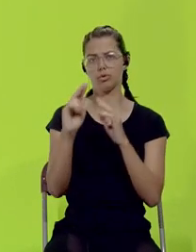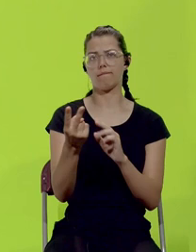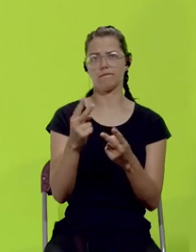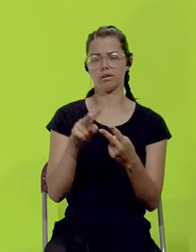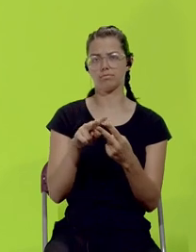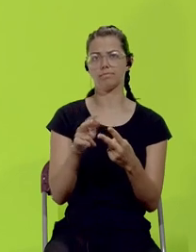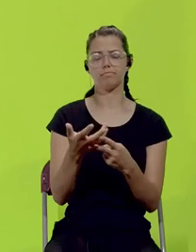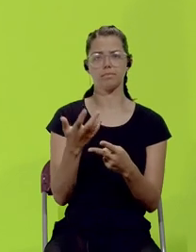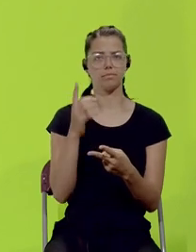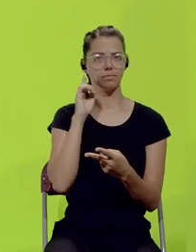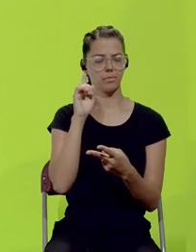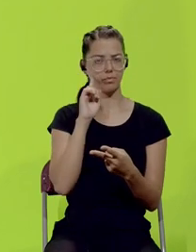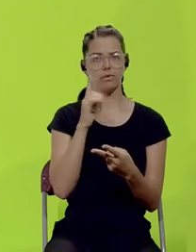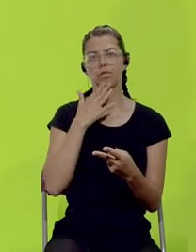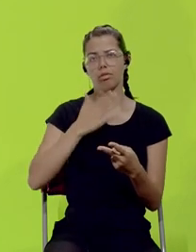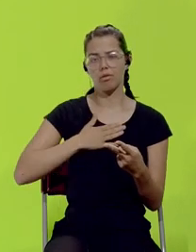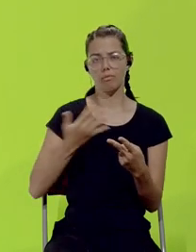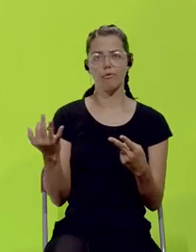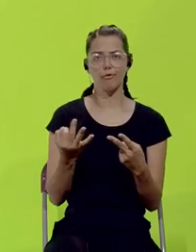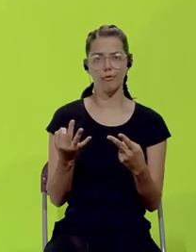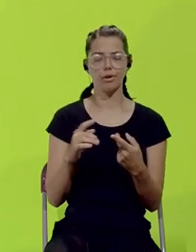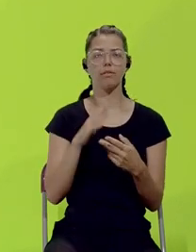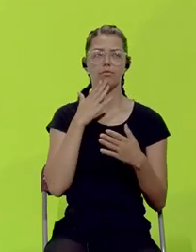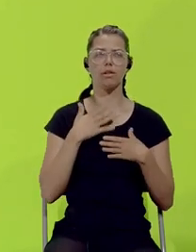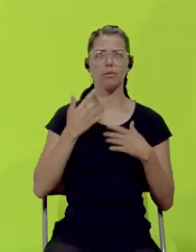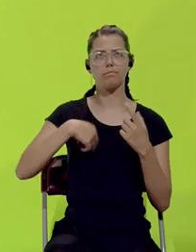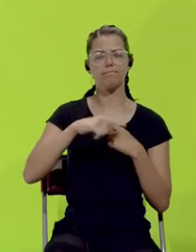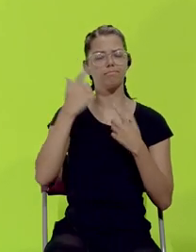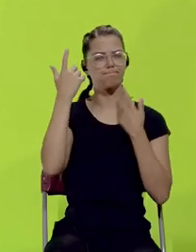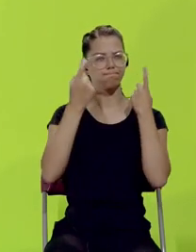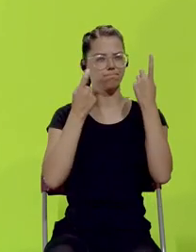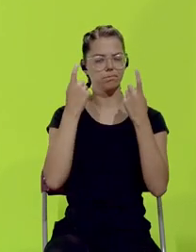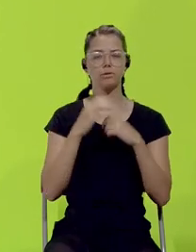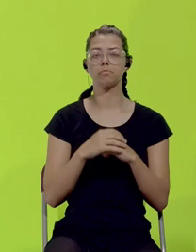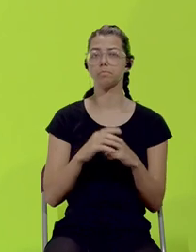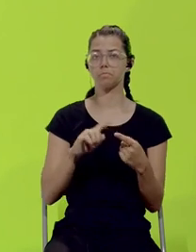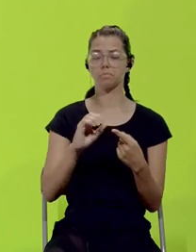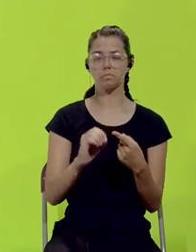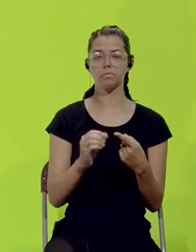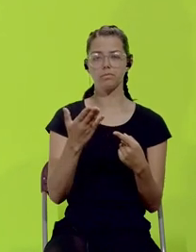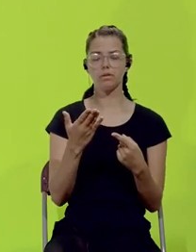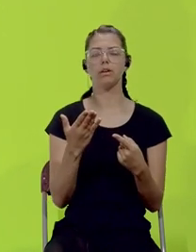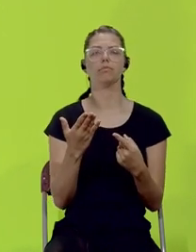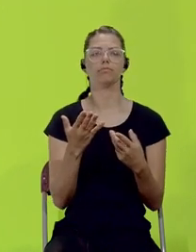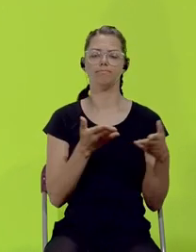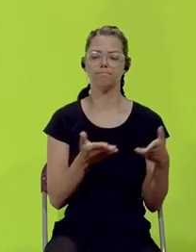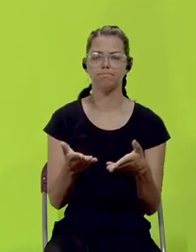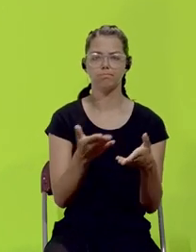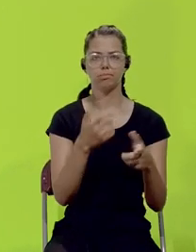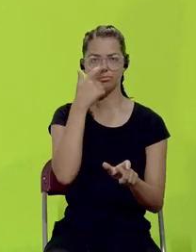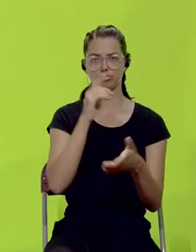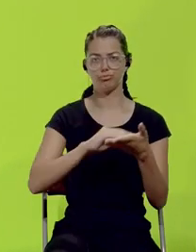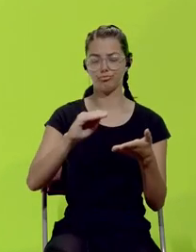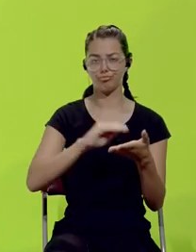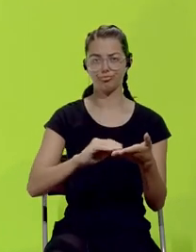muito importantes, que eu creio que são muito importantes para refletirmos aqui. O primeiro é que, no percurso como escritores, os